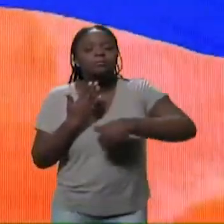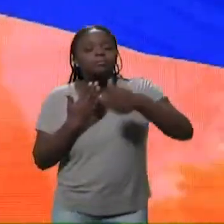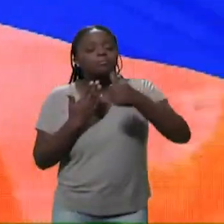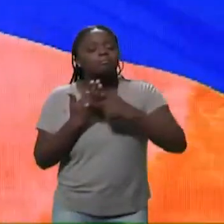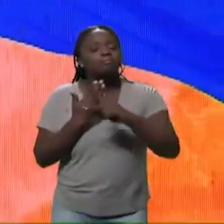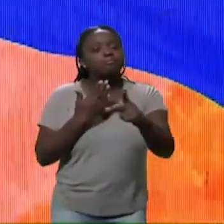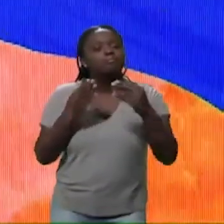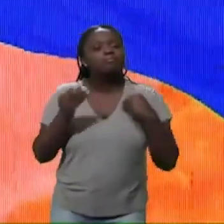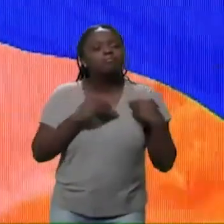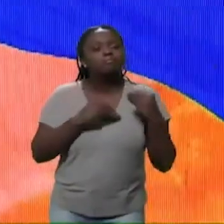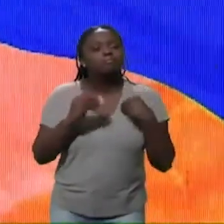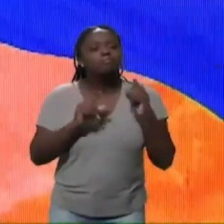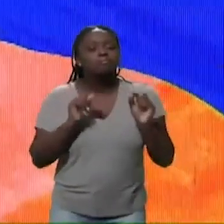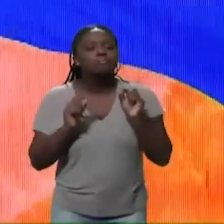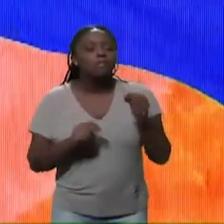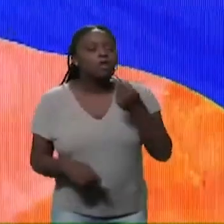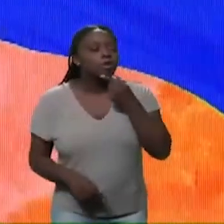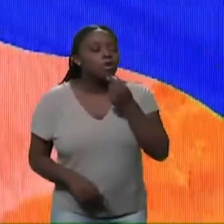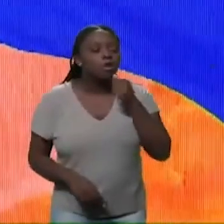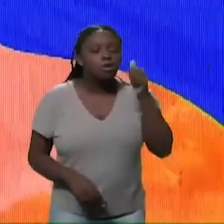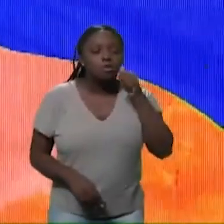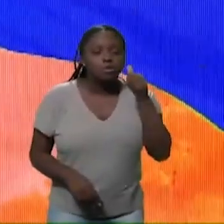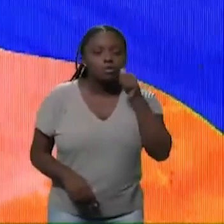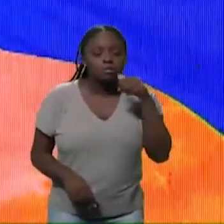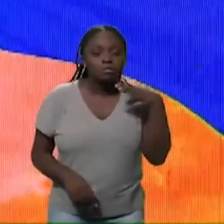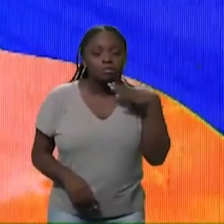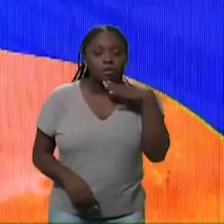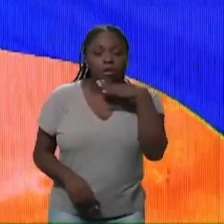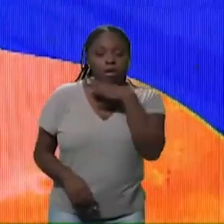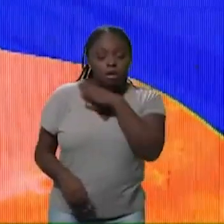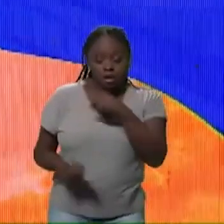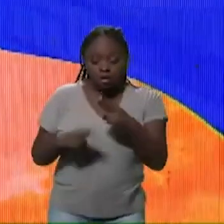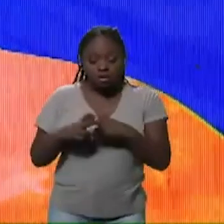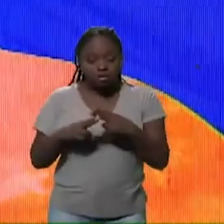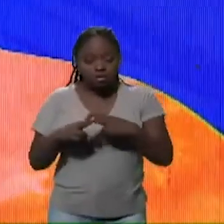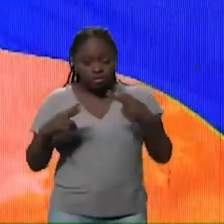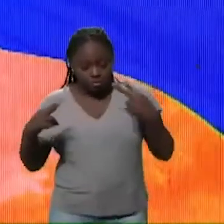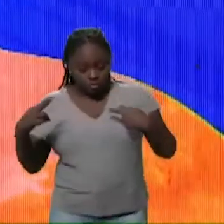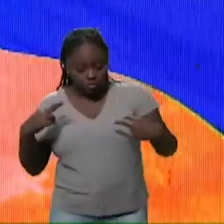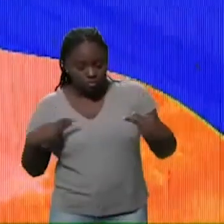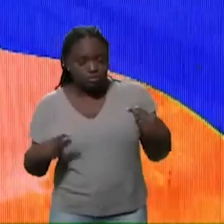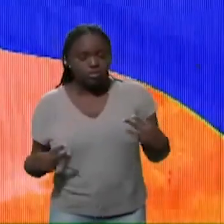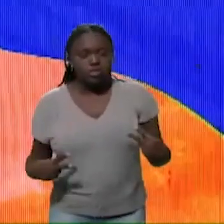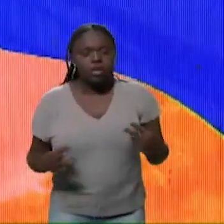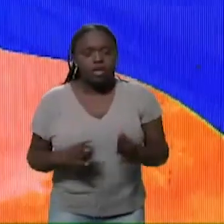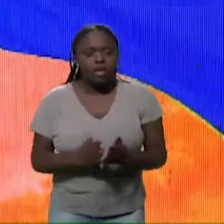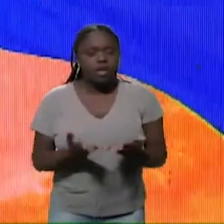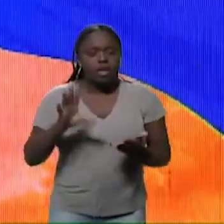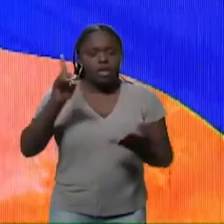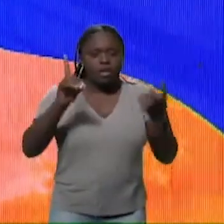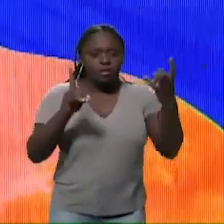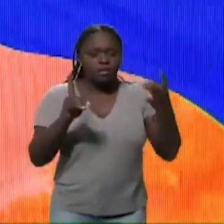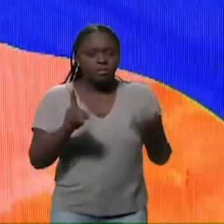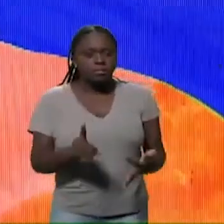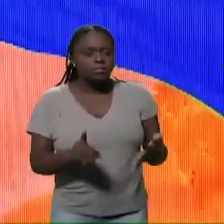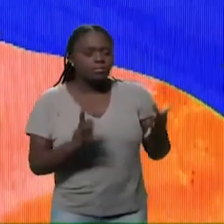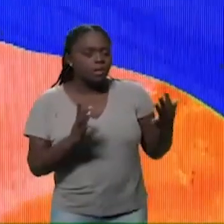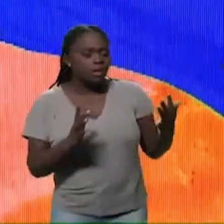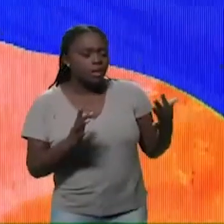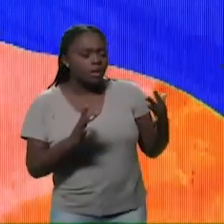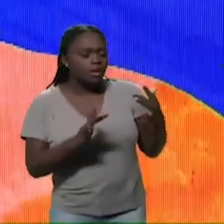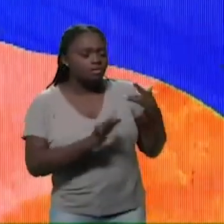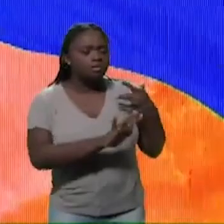do pecado foi que o homem e a mulher viram que estavam nus. A Bíblia não diz que eles tocaram um no outro. Não houve relação